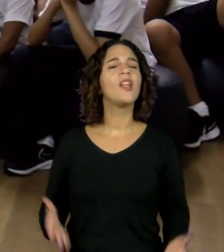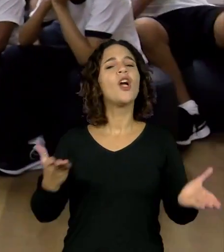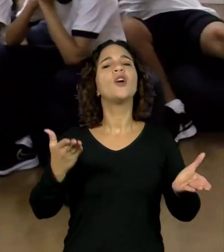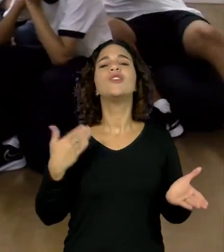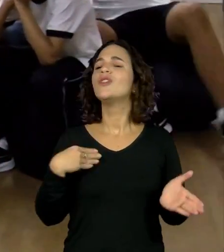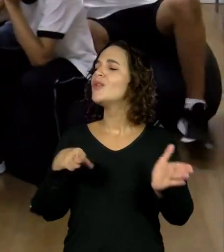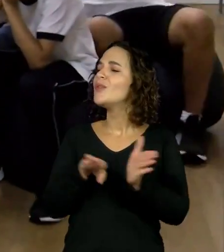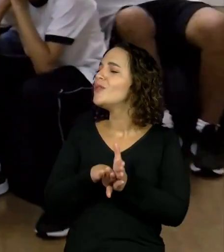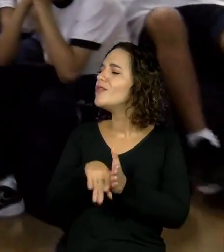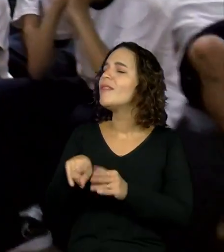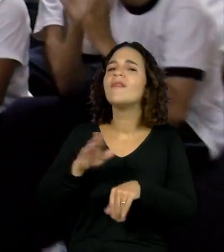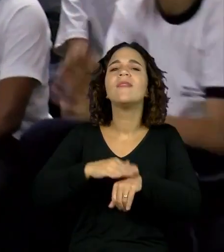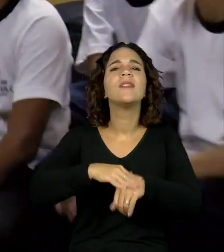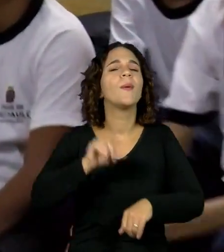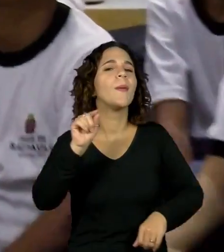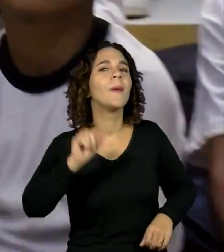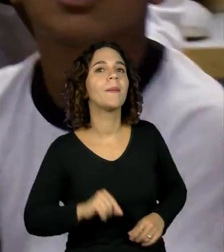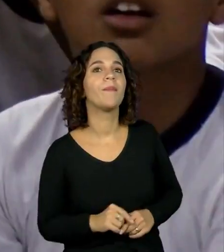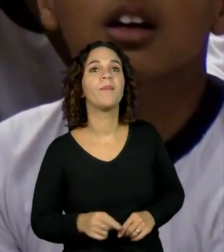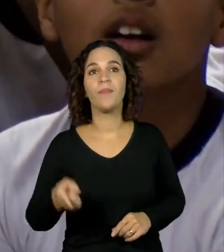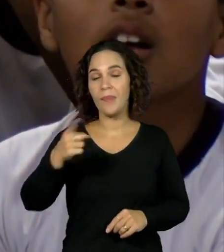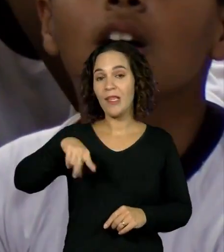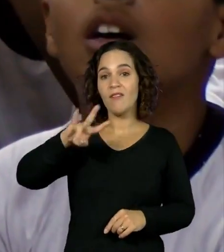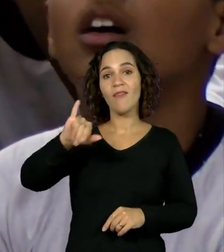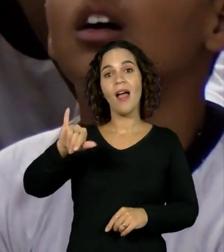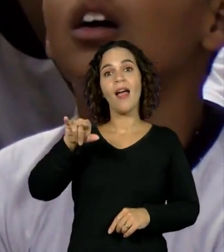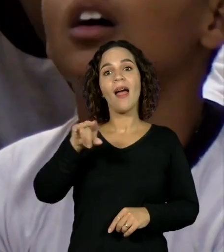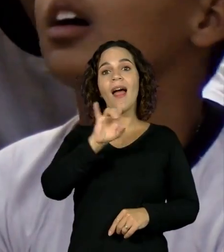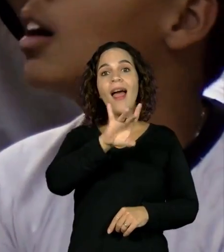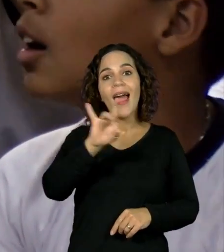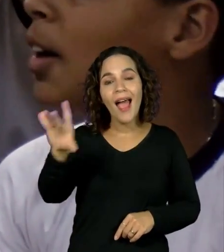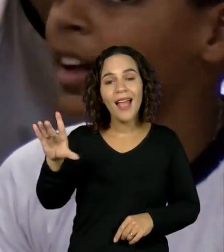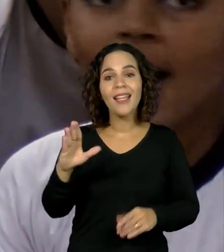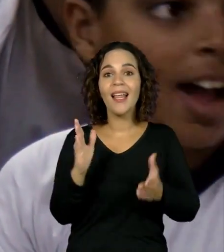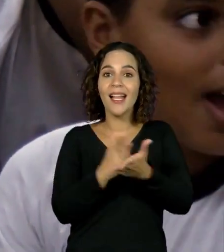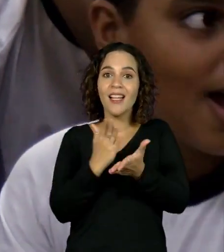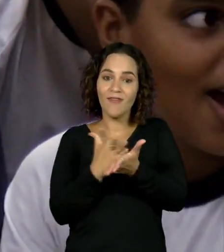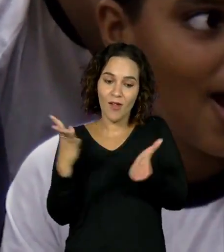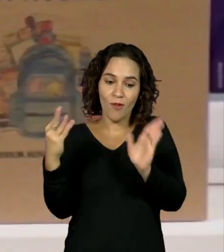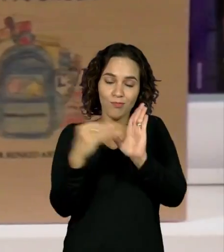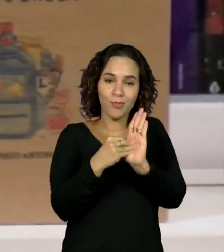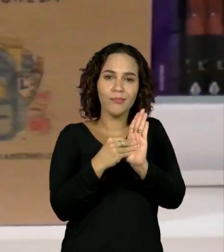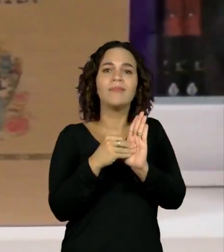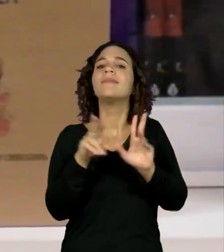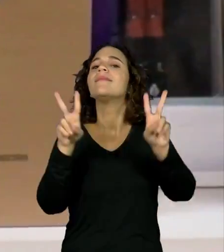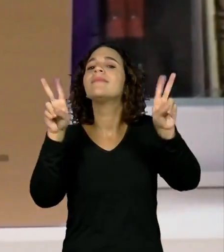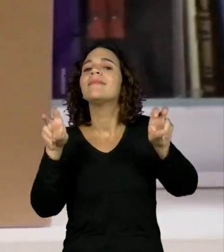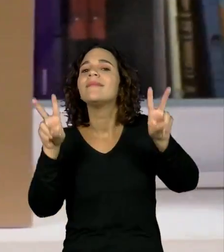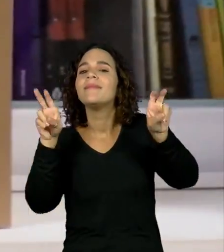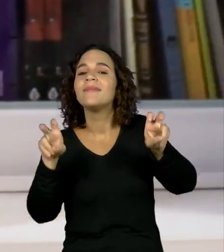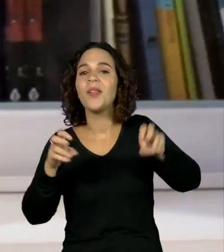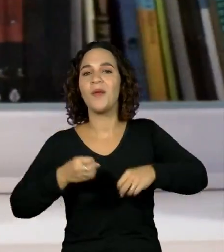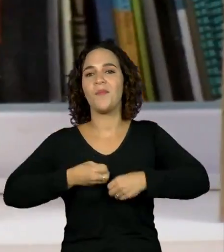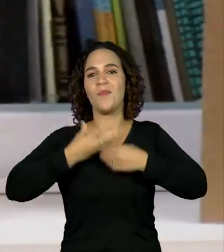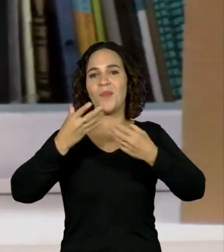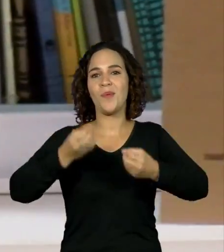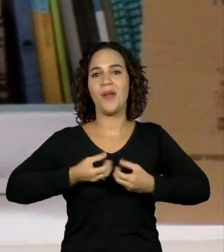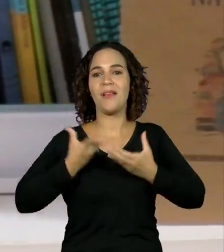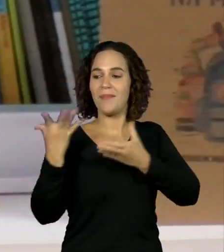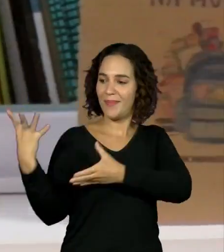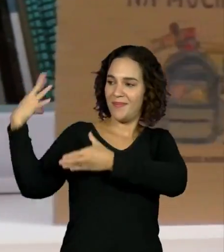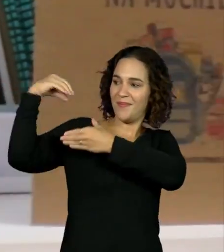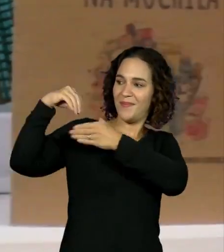hoje? Nós vamos ler o nosso livrinho chamado Poemas na Mochila. O livro, intitulado